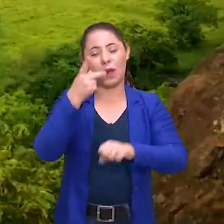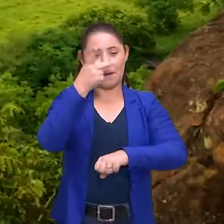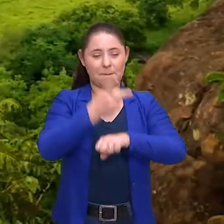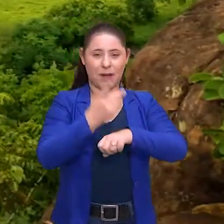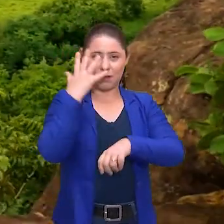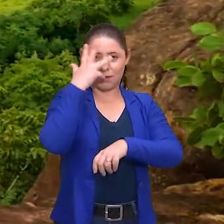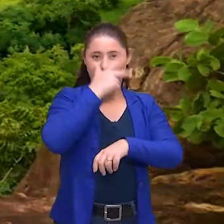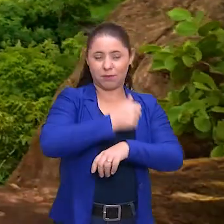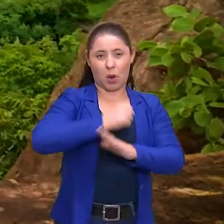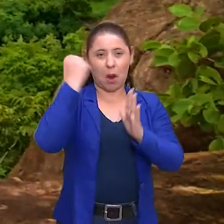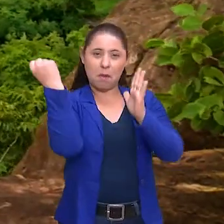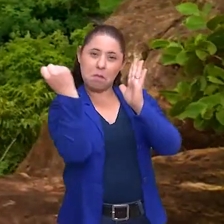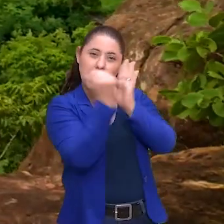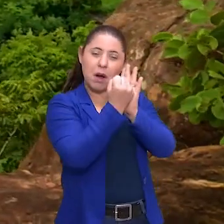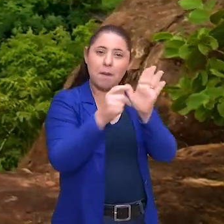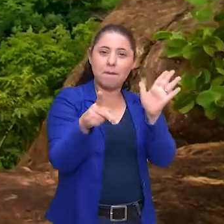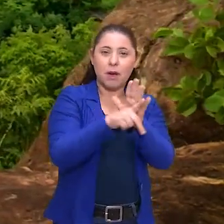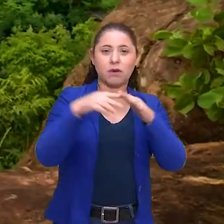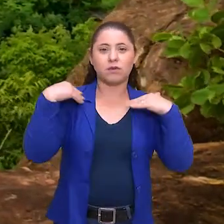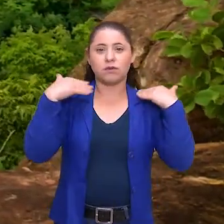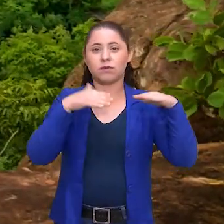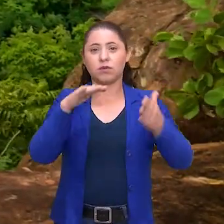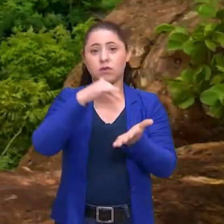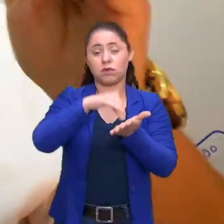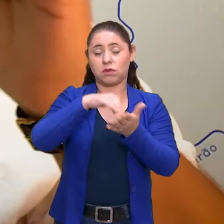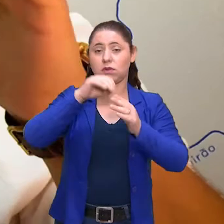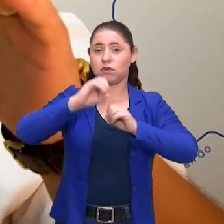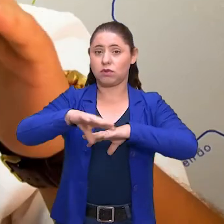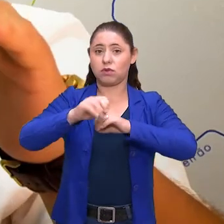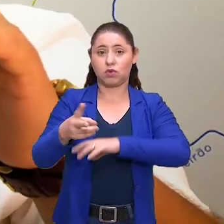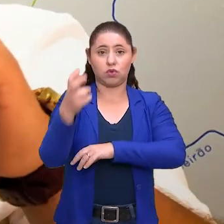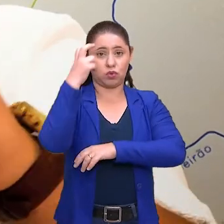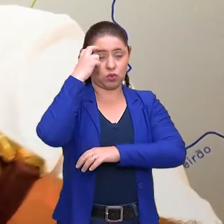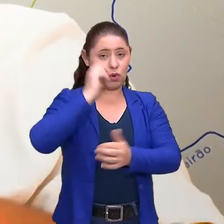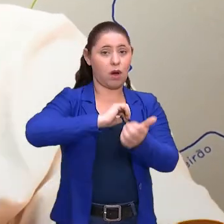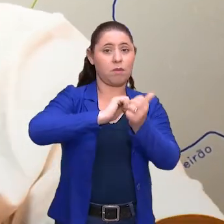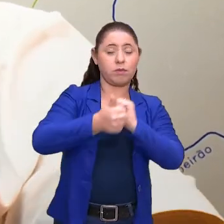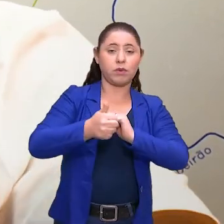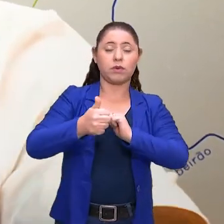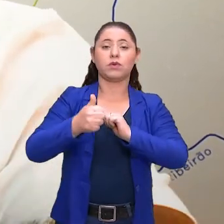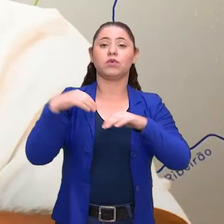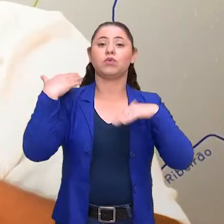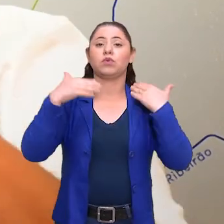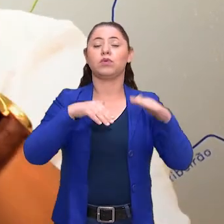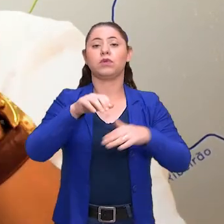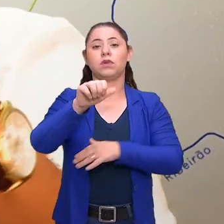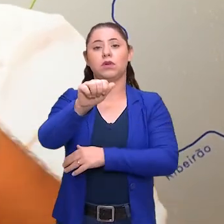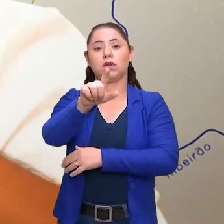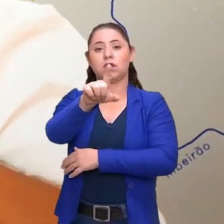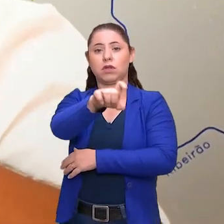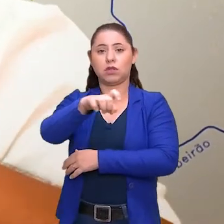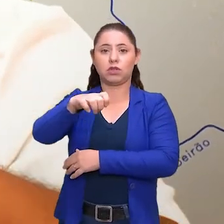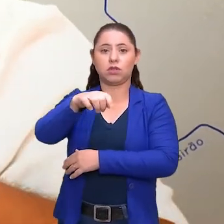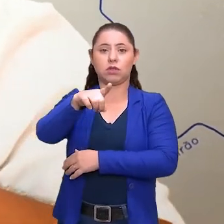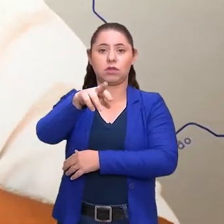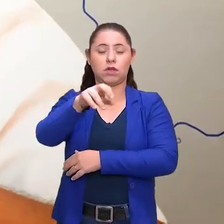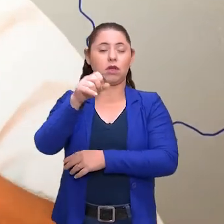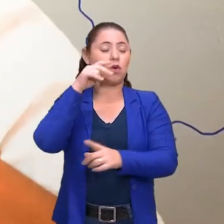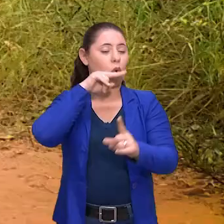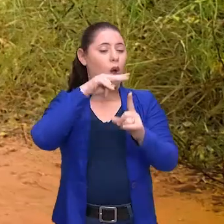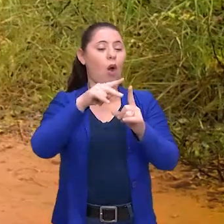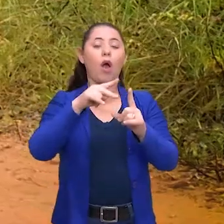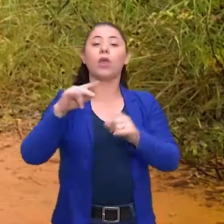E assim como a Pedra Bonita é importante marco turístico na região, o secretário de Educação, Cultura, Esporte e Turismo, Alexandre Luiz